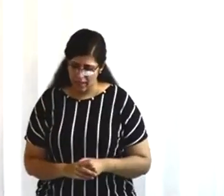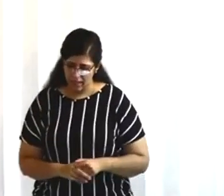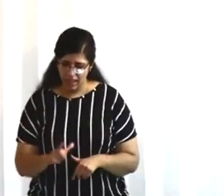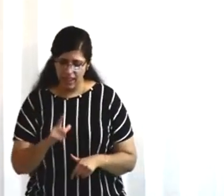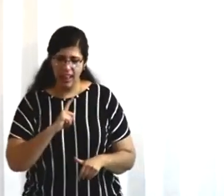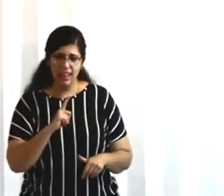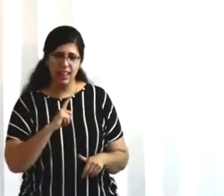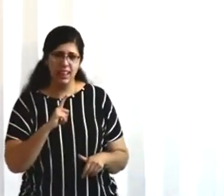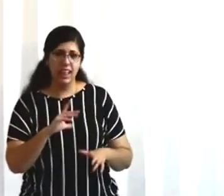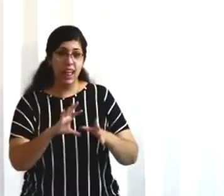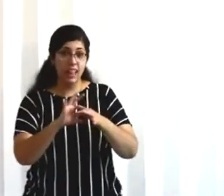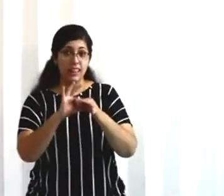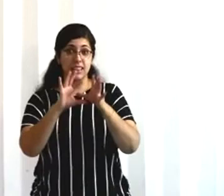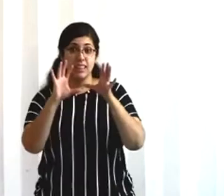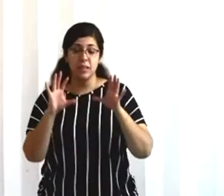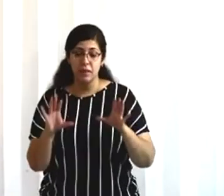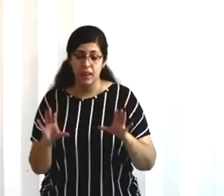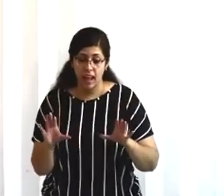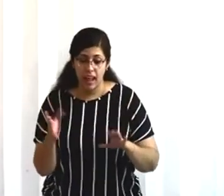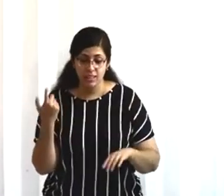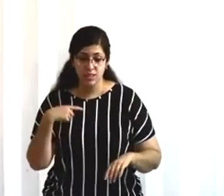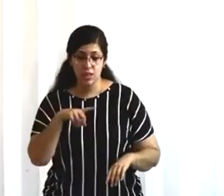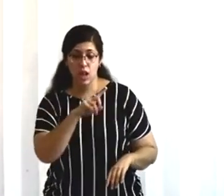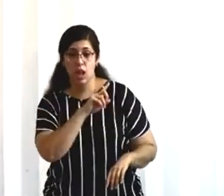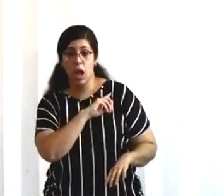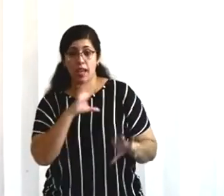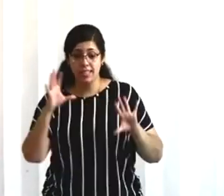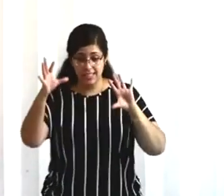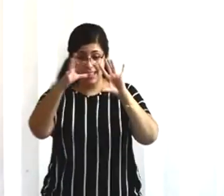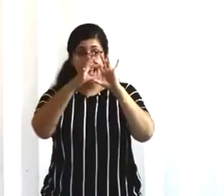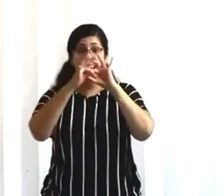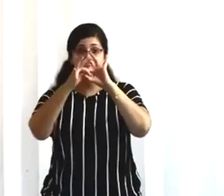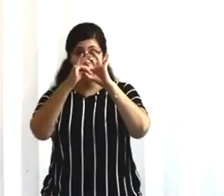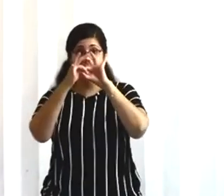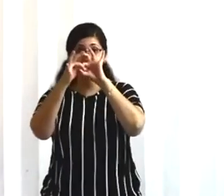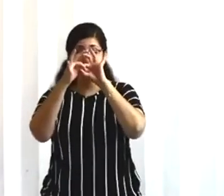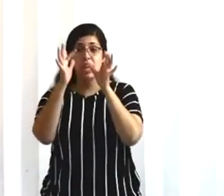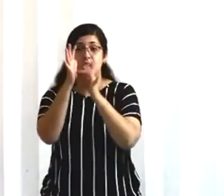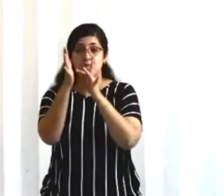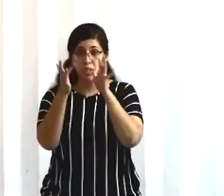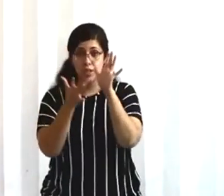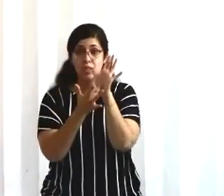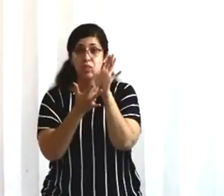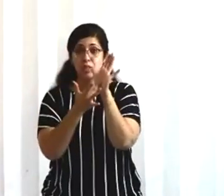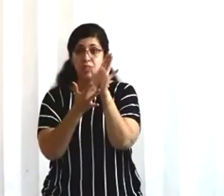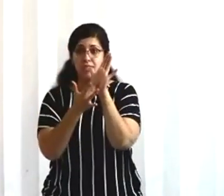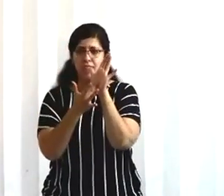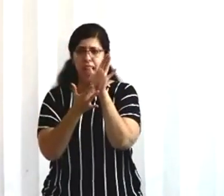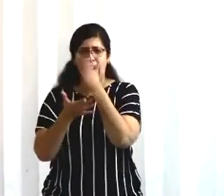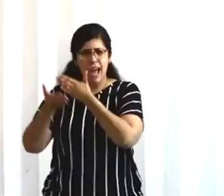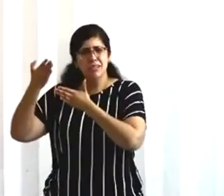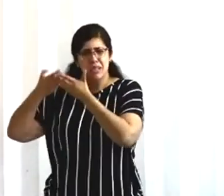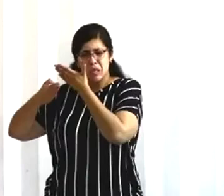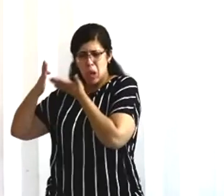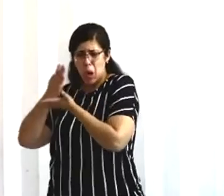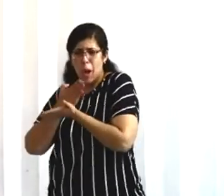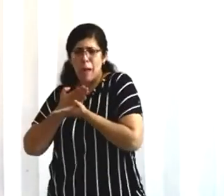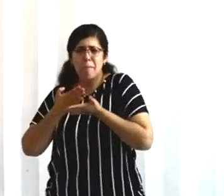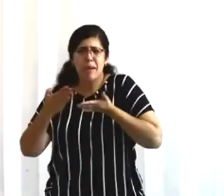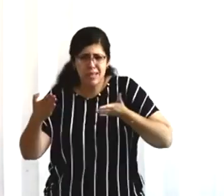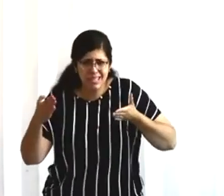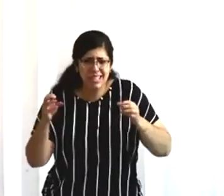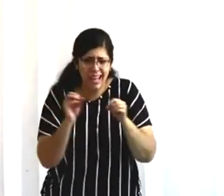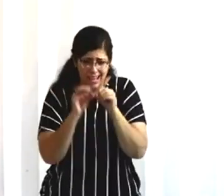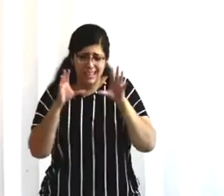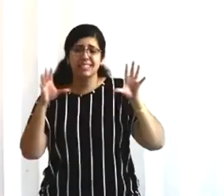que Deus fez uma aliança com o seu Filho Jesus. Essa aliança com o seu Filho Jesus fez com que essa promessa se tornasse realidade